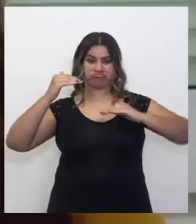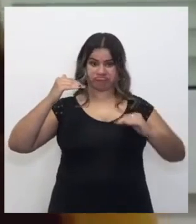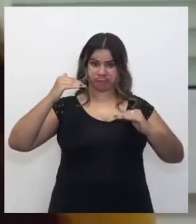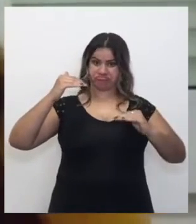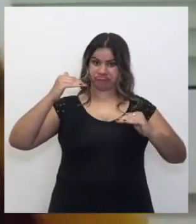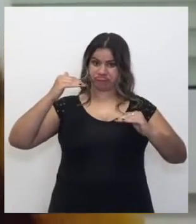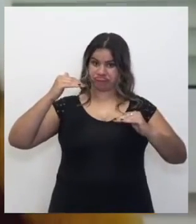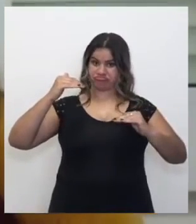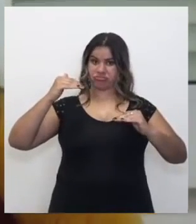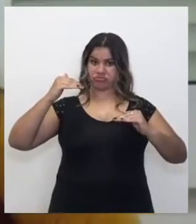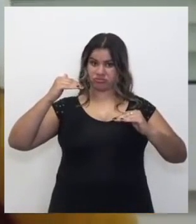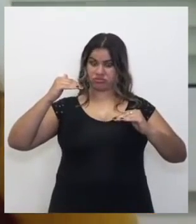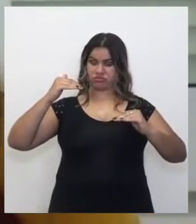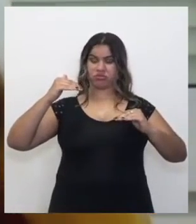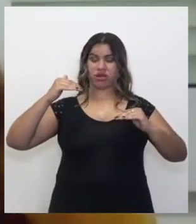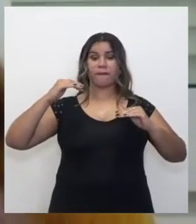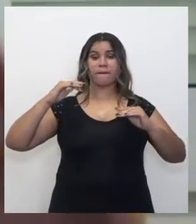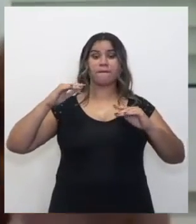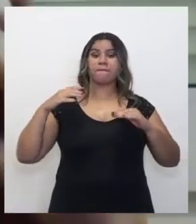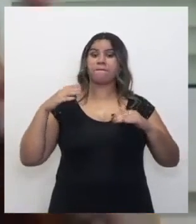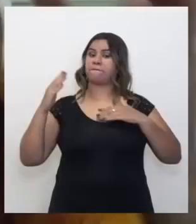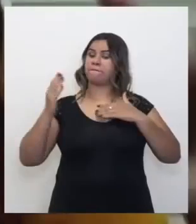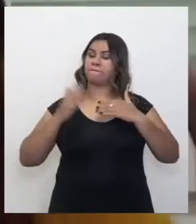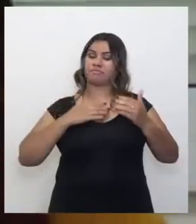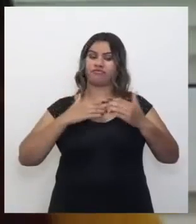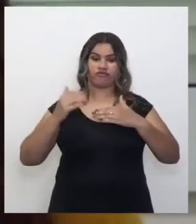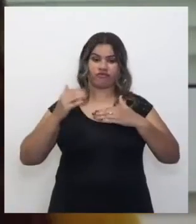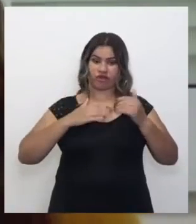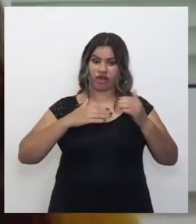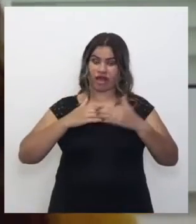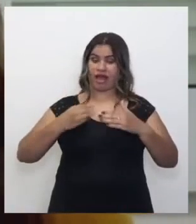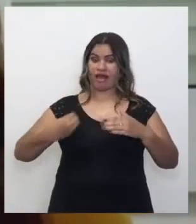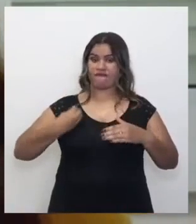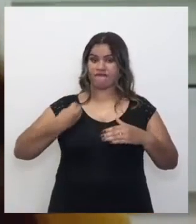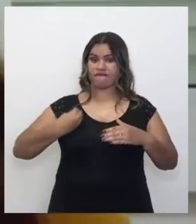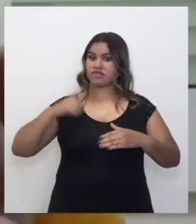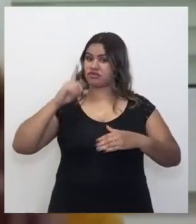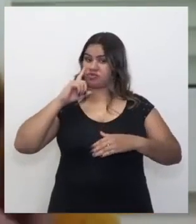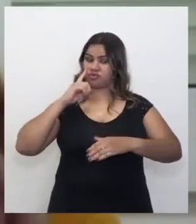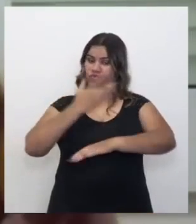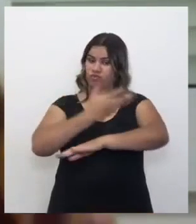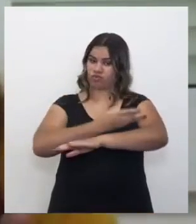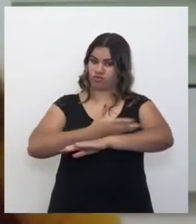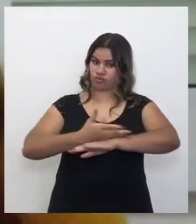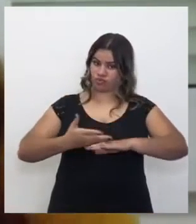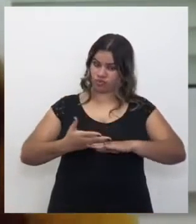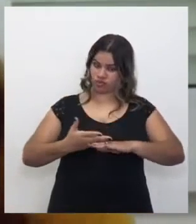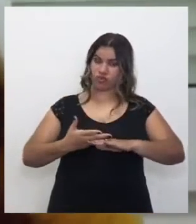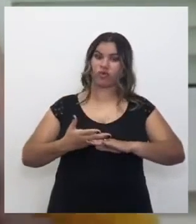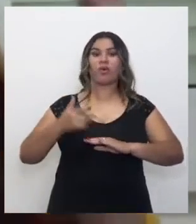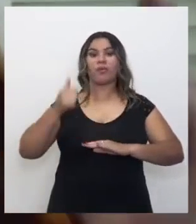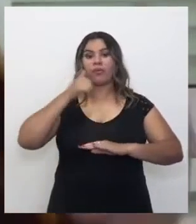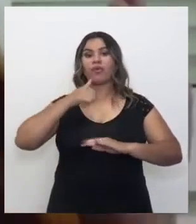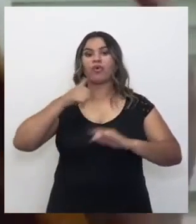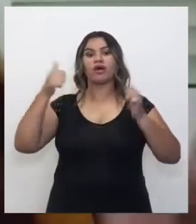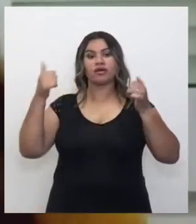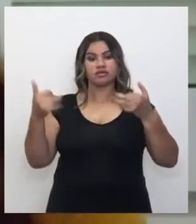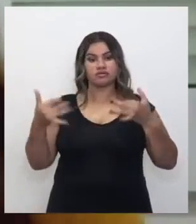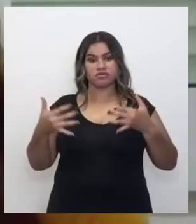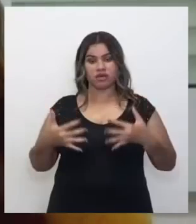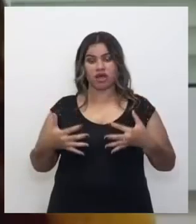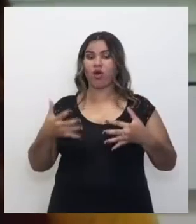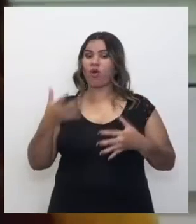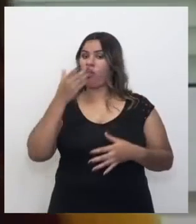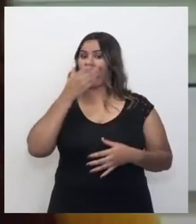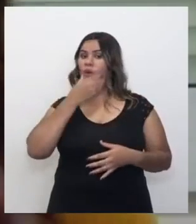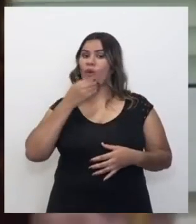hierarquicamente considerada mais baixa, não importa. Na vida cotidiana, diz a Agnes Heller, todo homem